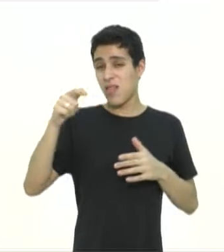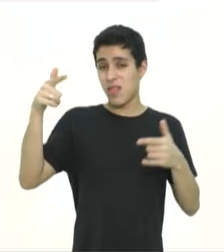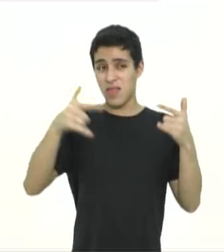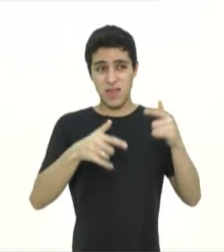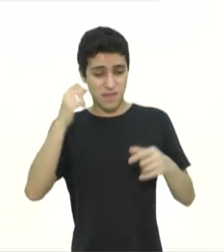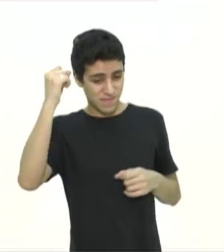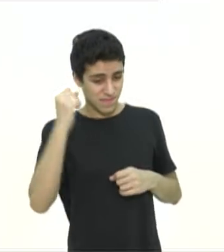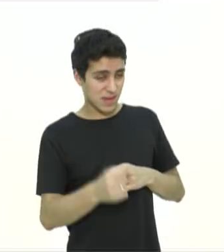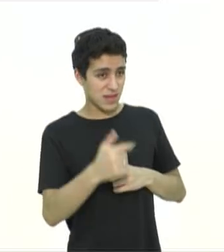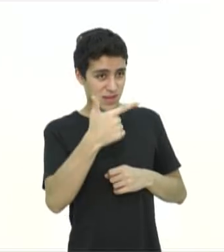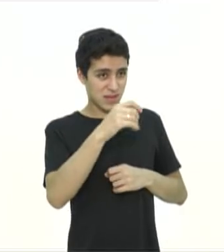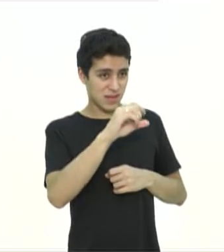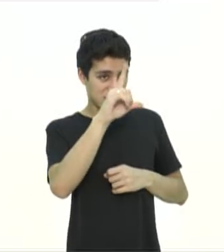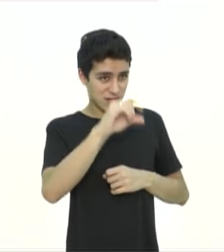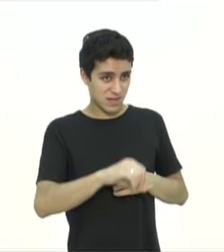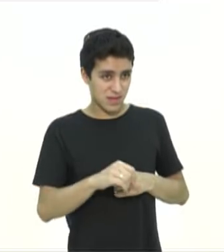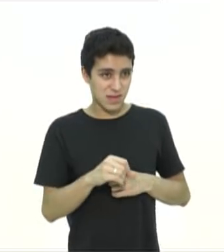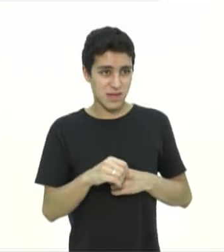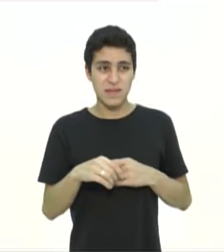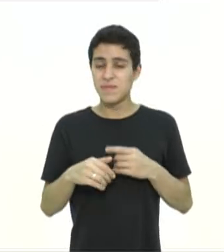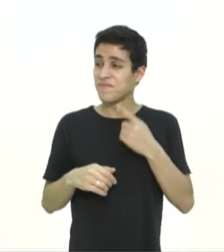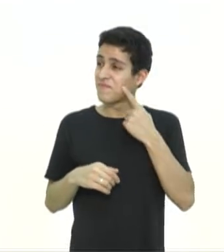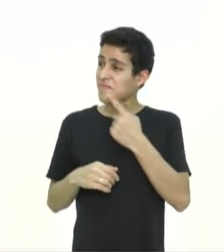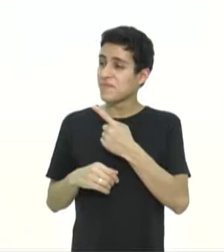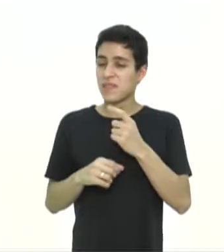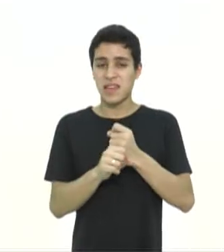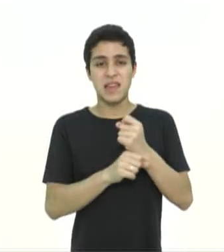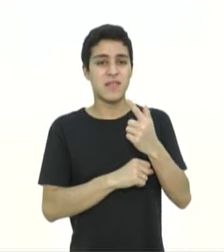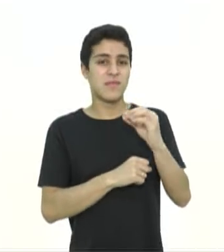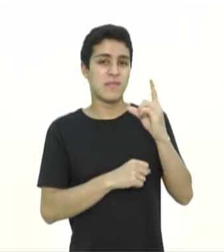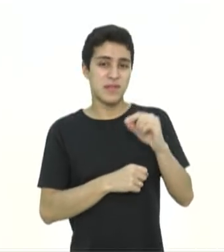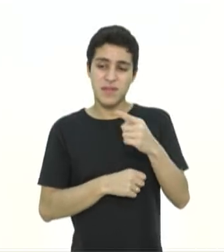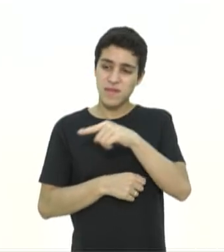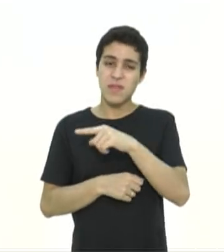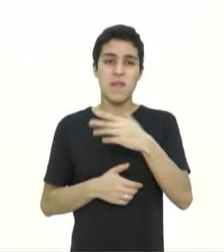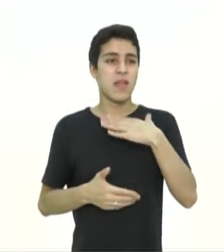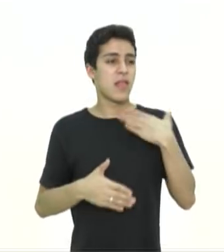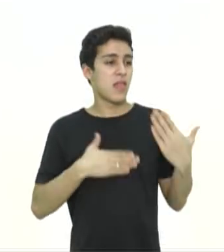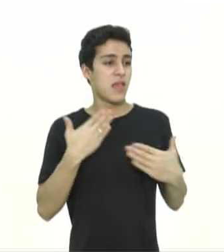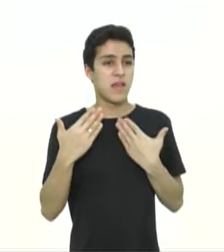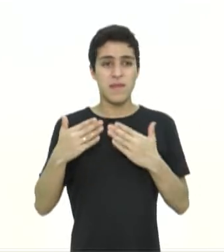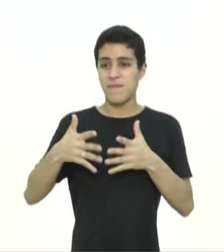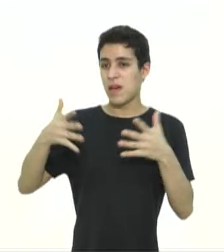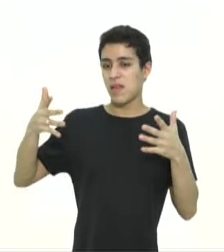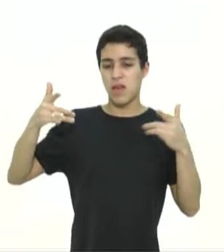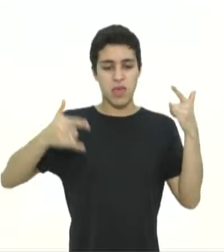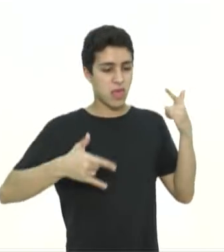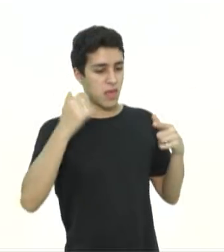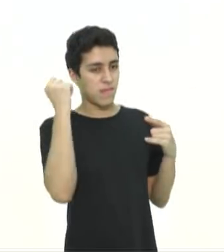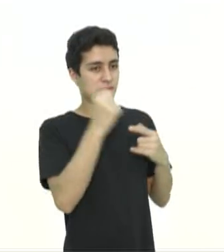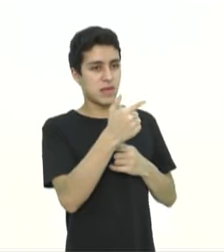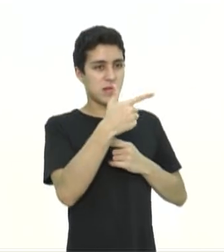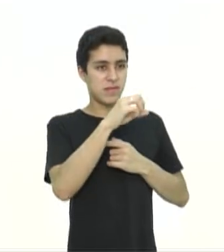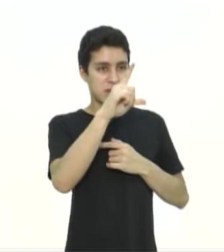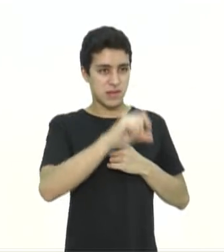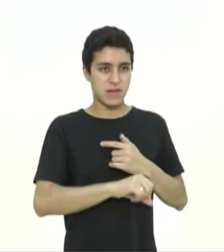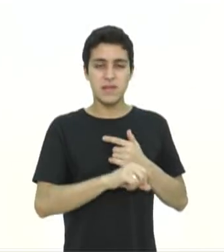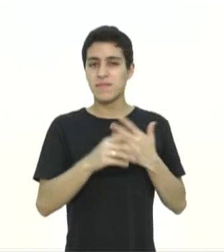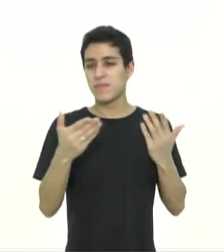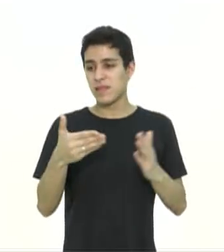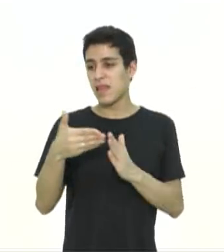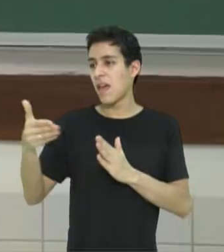mata 2019. Então, olha ali, ó, 2019, o Wesley se assustando, vê um robô maior e mata 2019, que